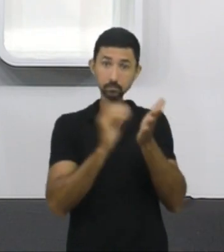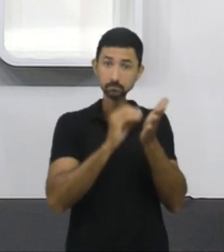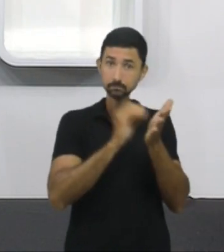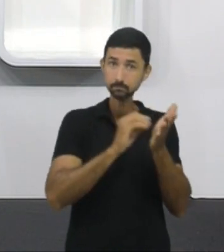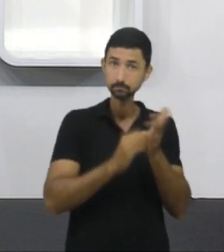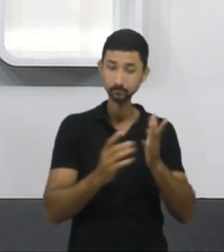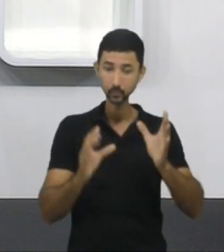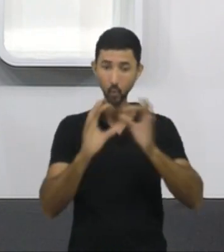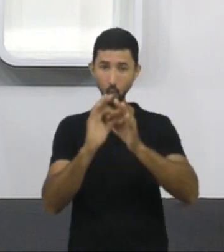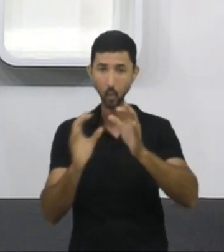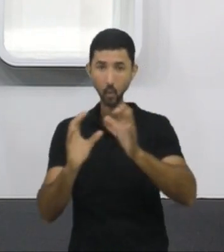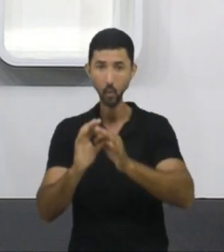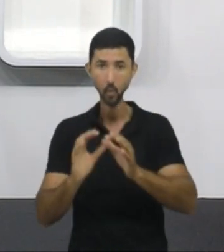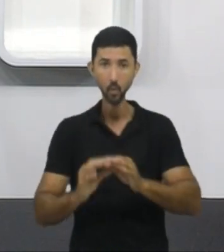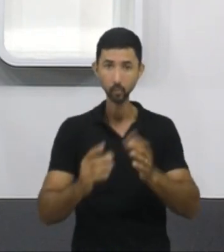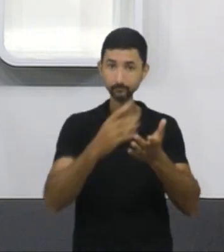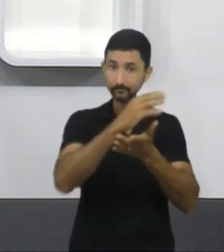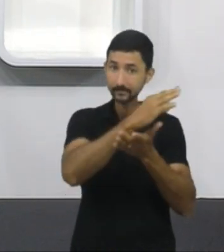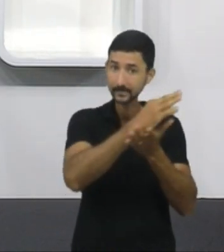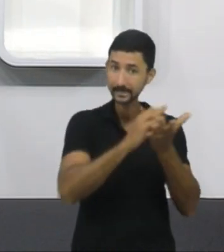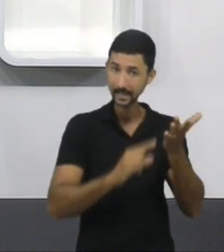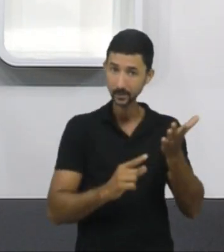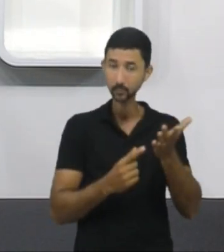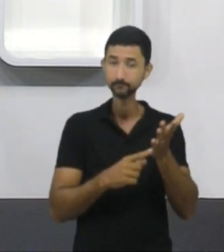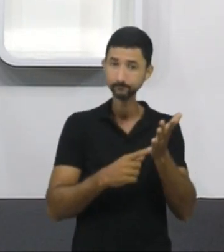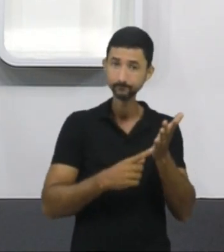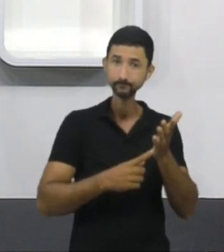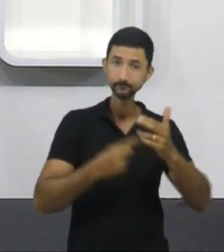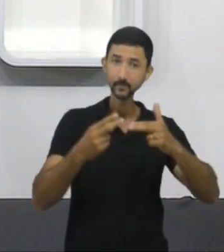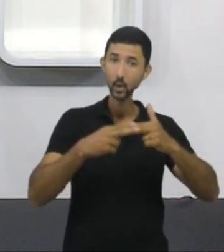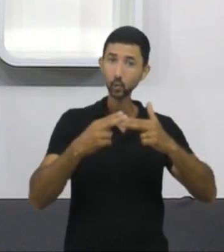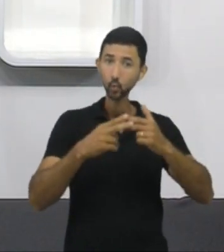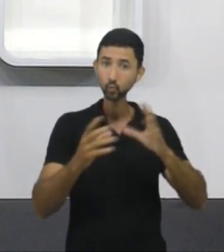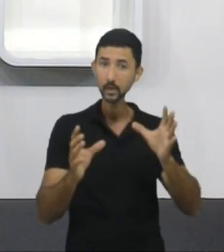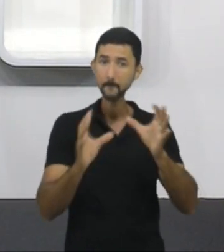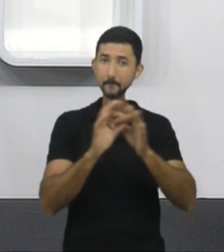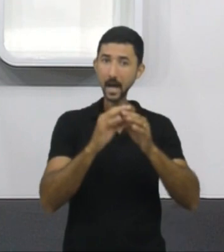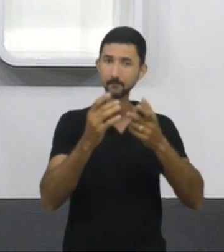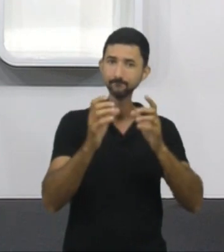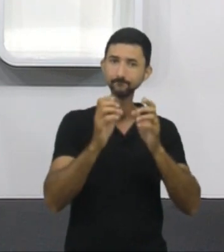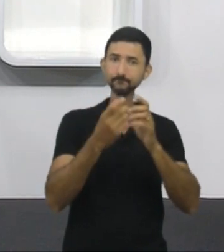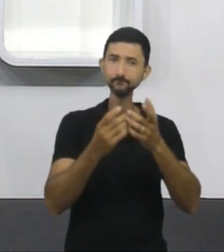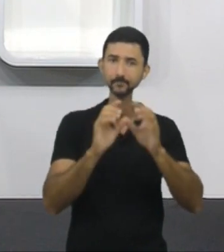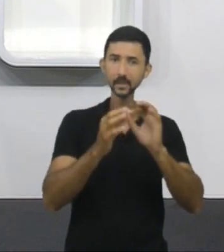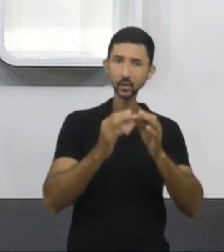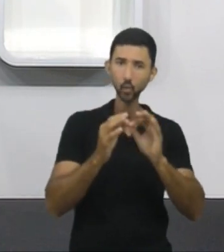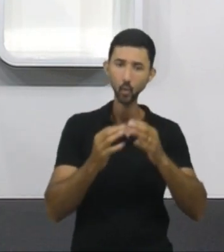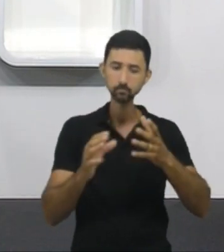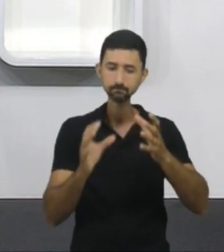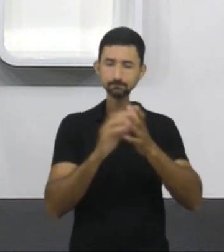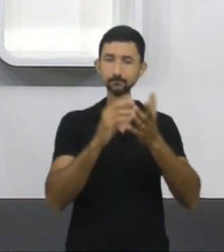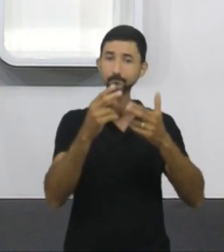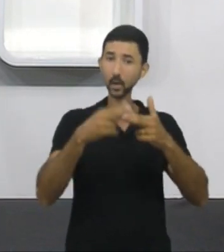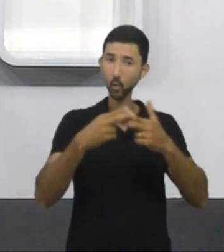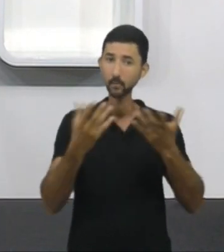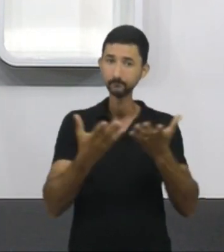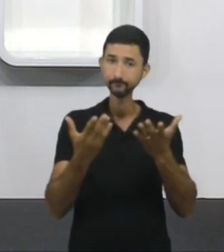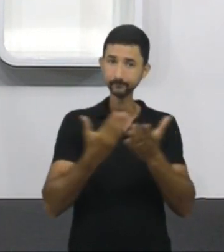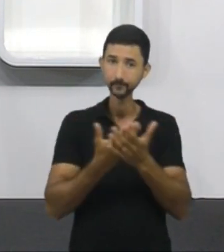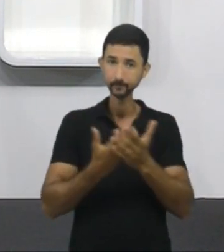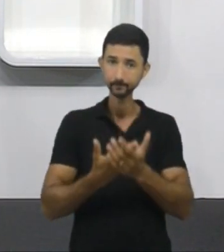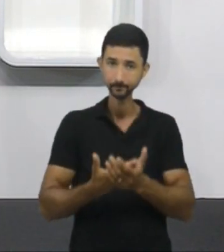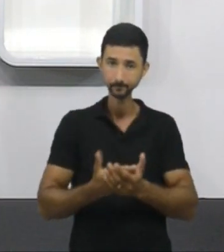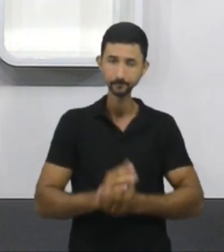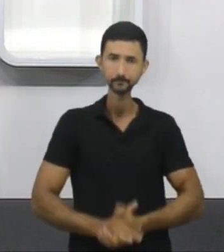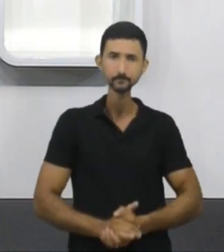ser conectados no texto a partir do uso das conjunções, que são os itens que nós estamos aprendendo